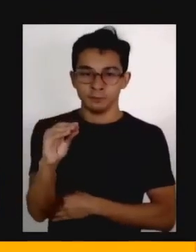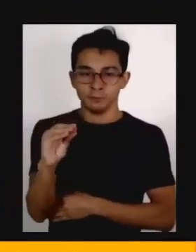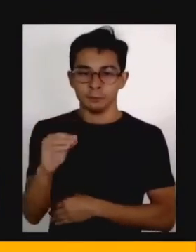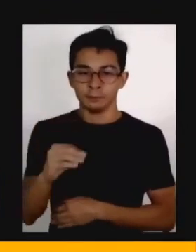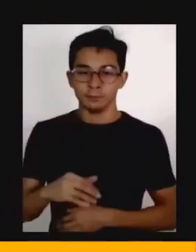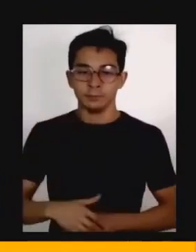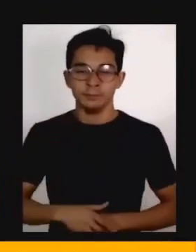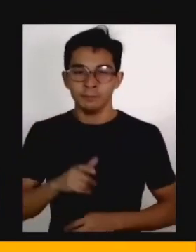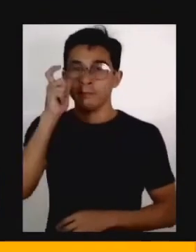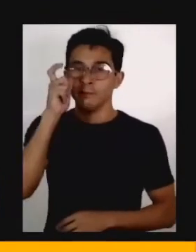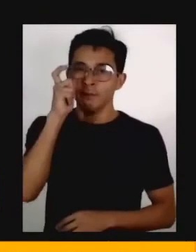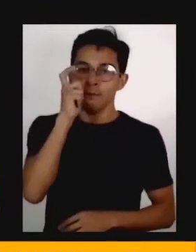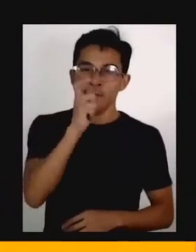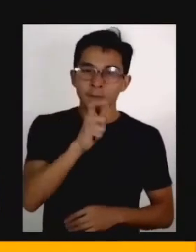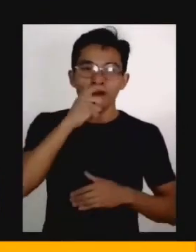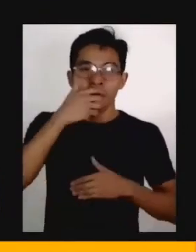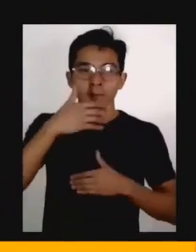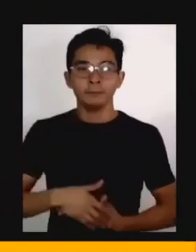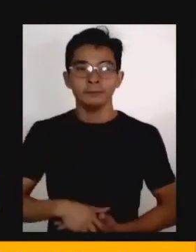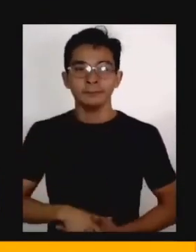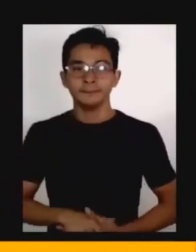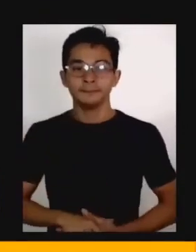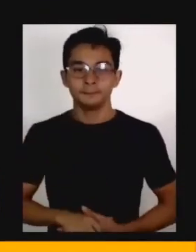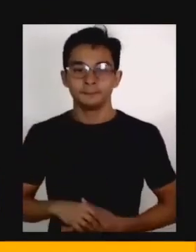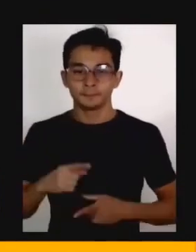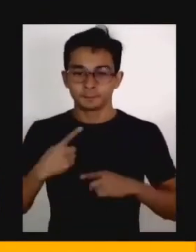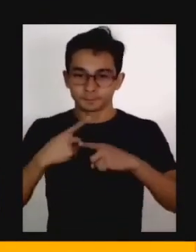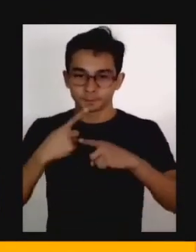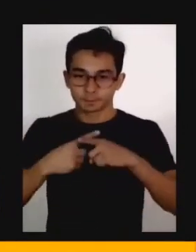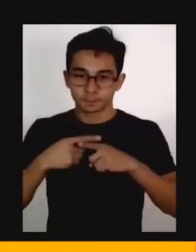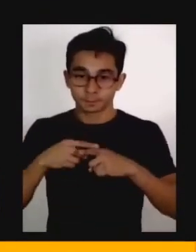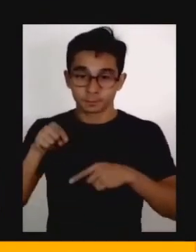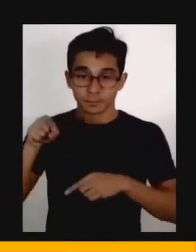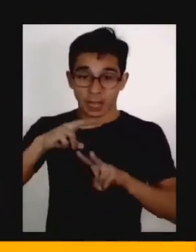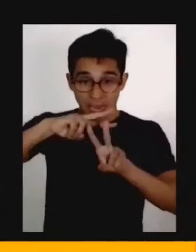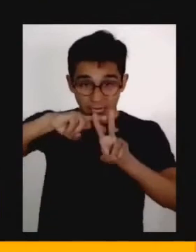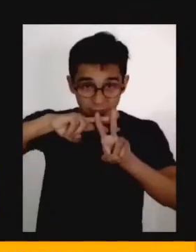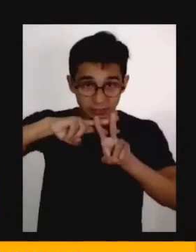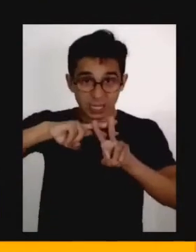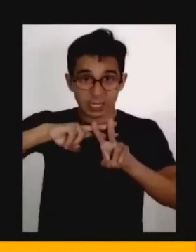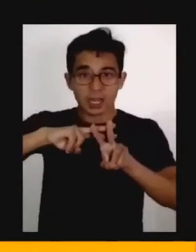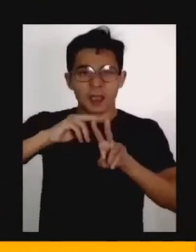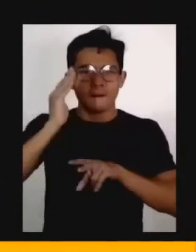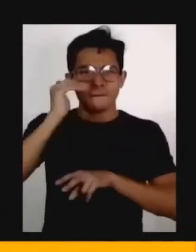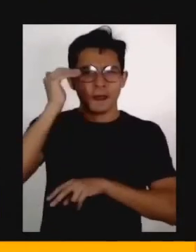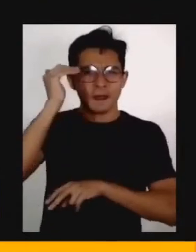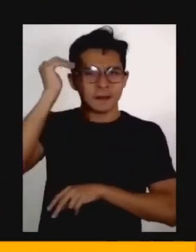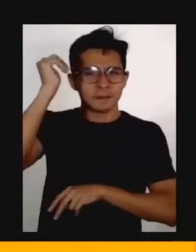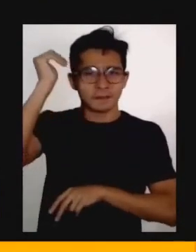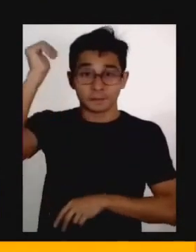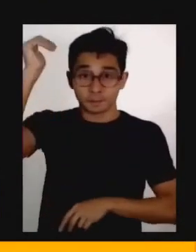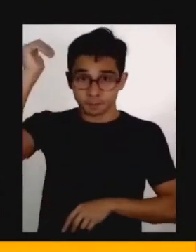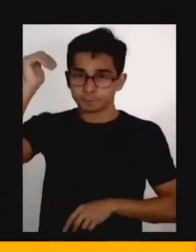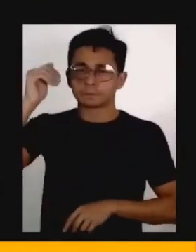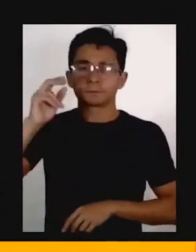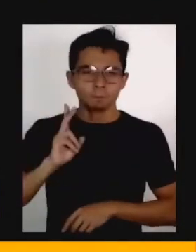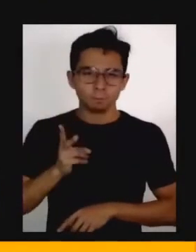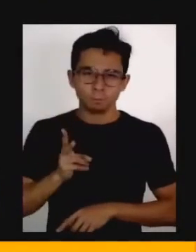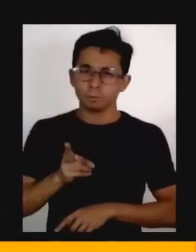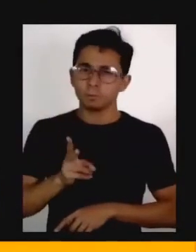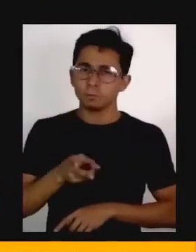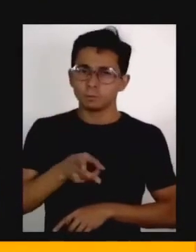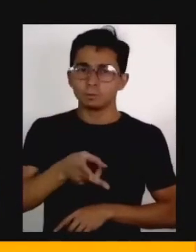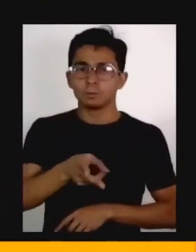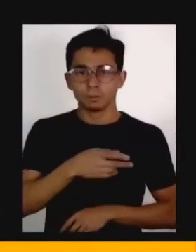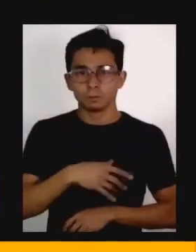interessante porque essa hashtag cresceu muito após o evento, ela se perpetuou e ela ajudou